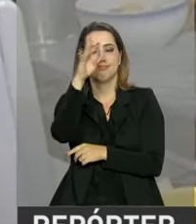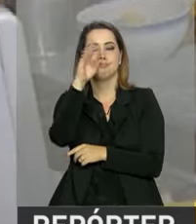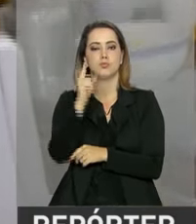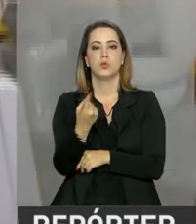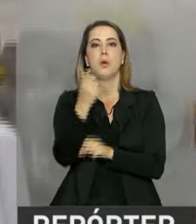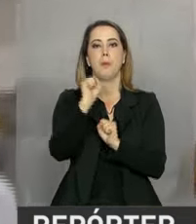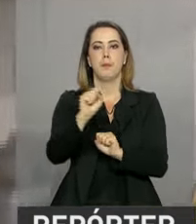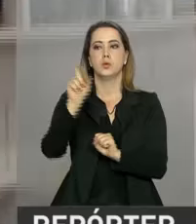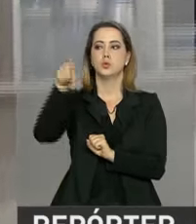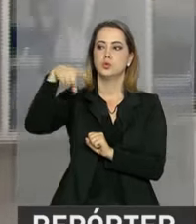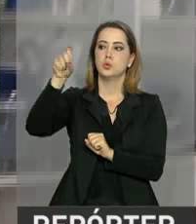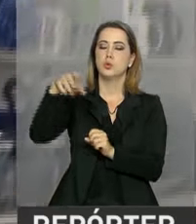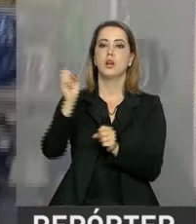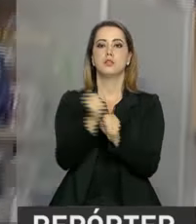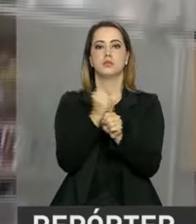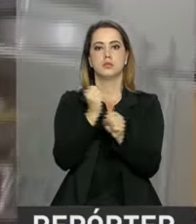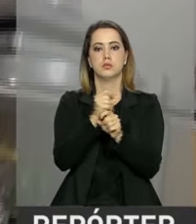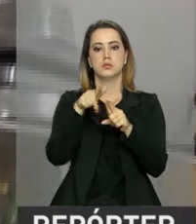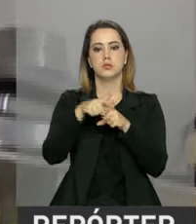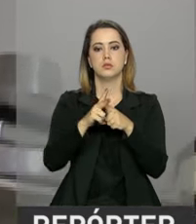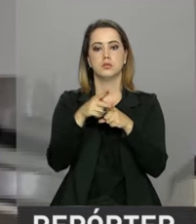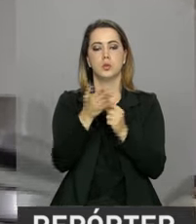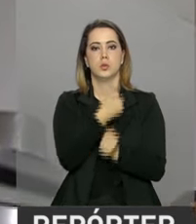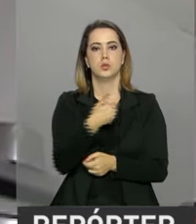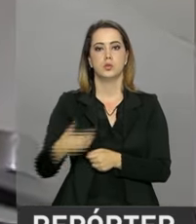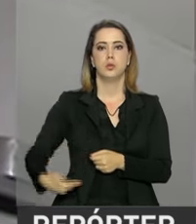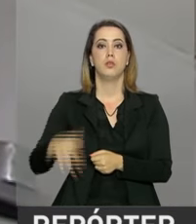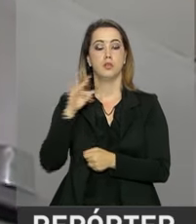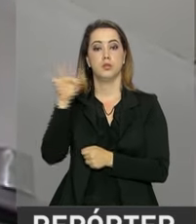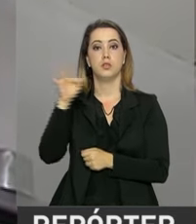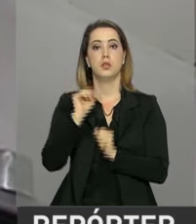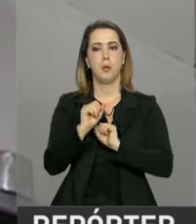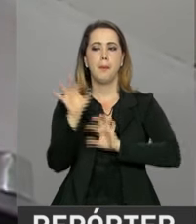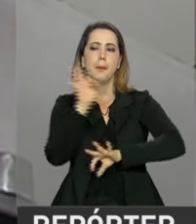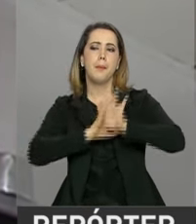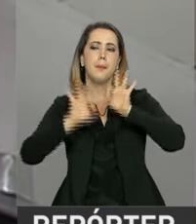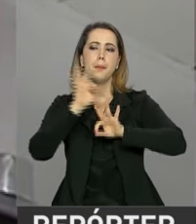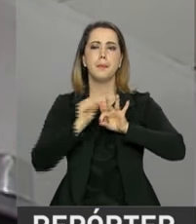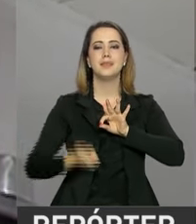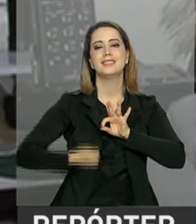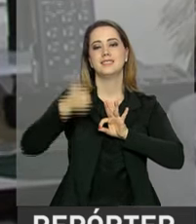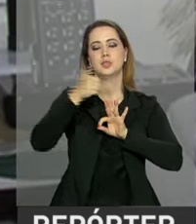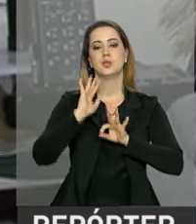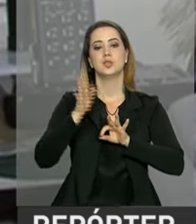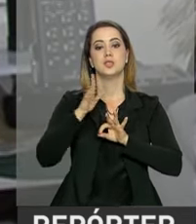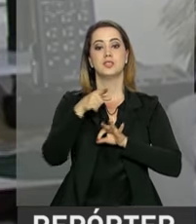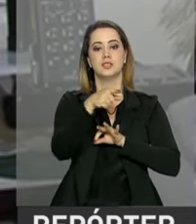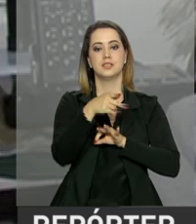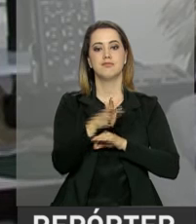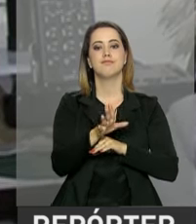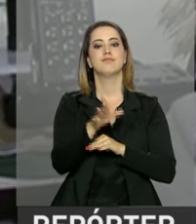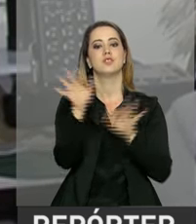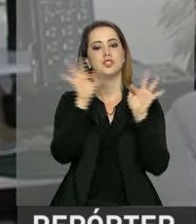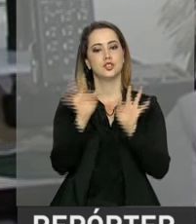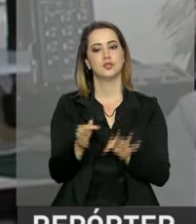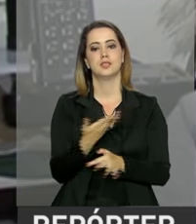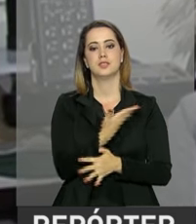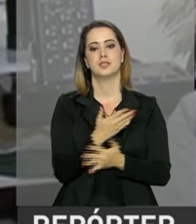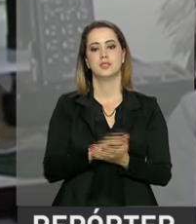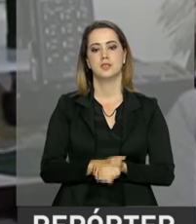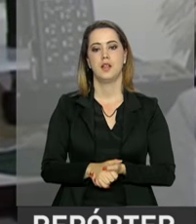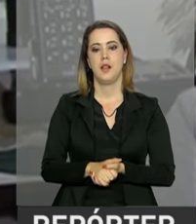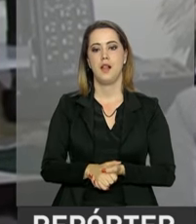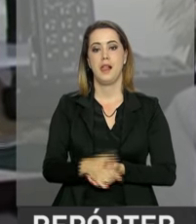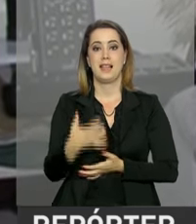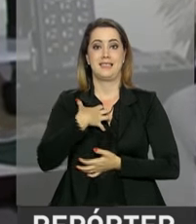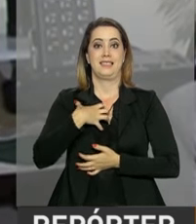notícia de que vai poder acessar recursos do governo para ajeitar a residência já deixa a Paulistana empolgada Ah